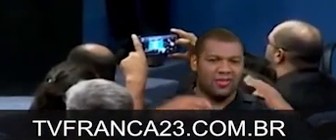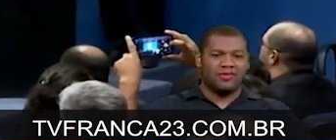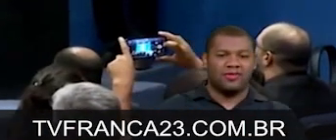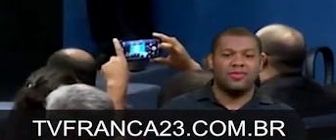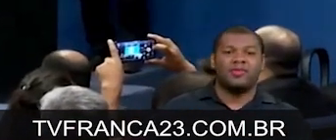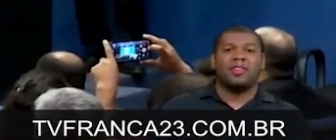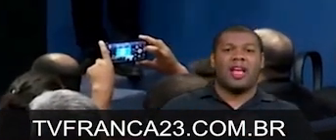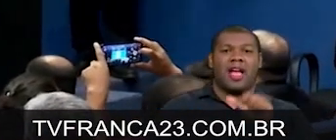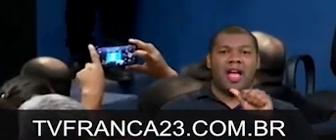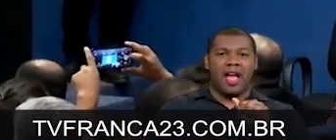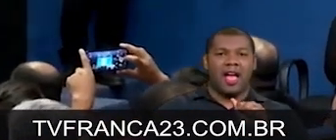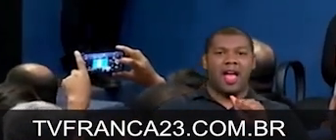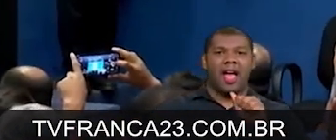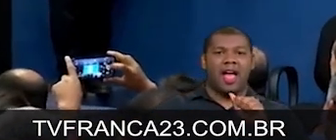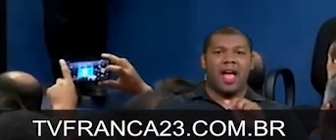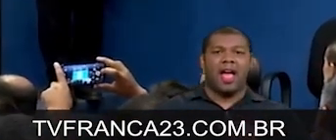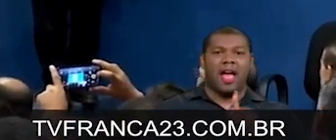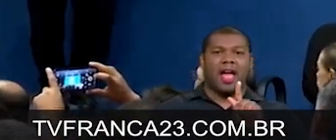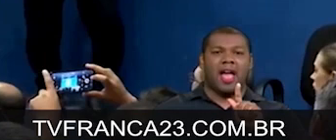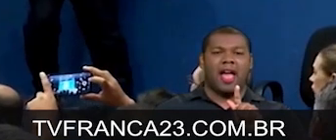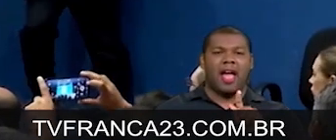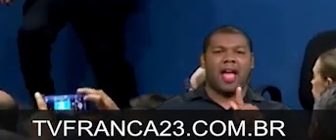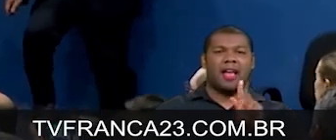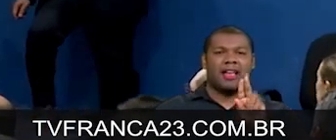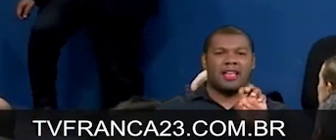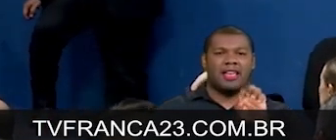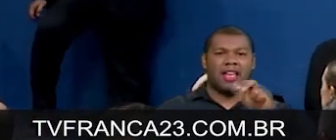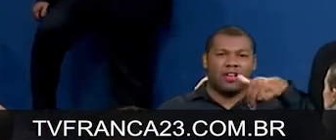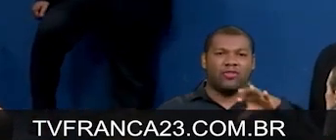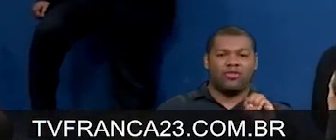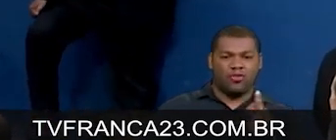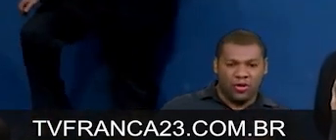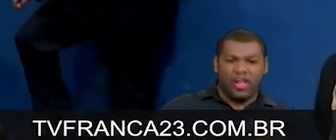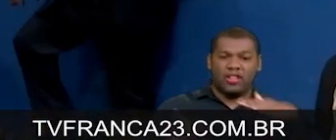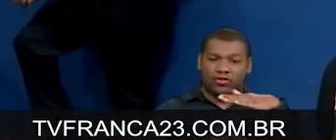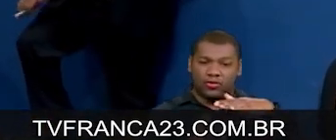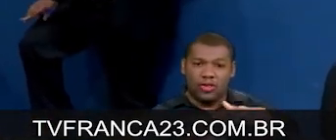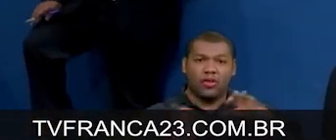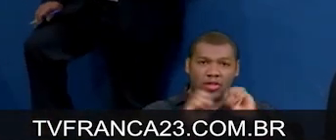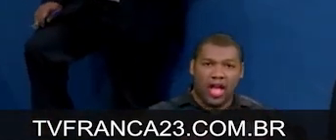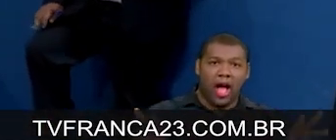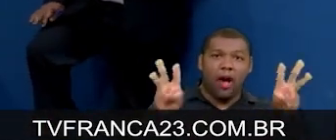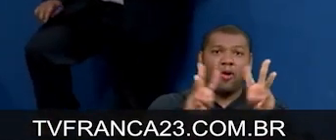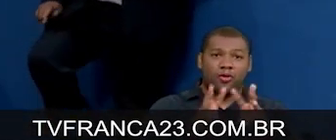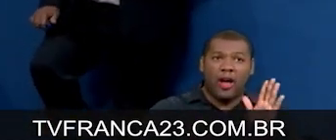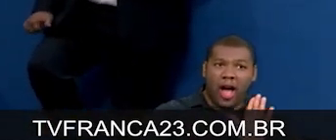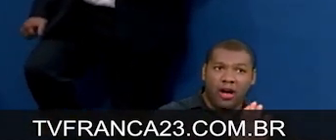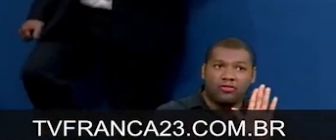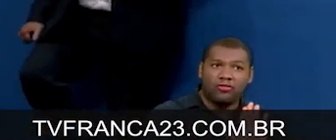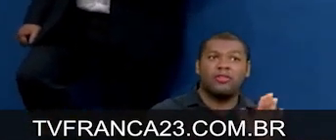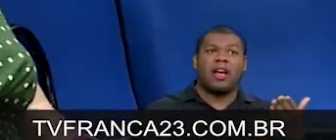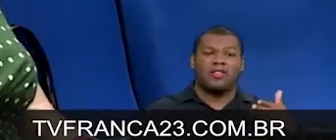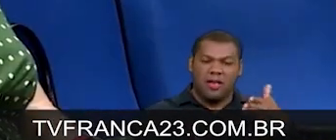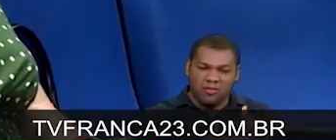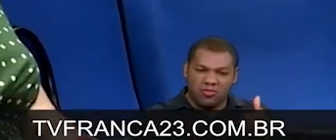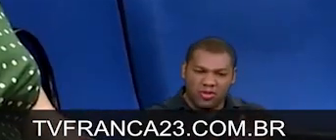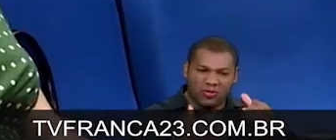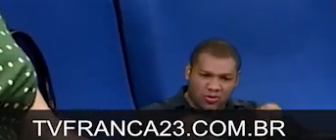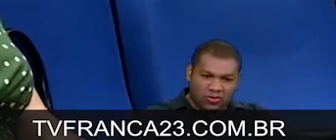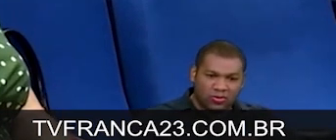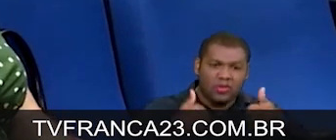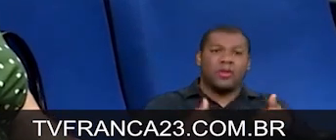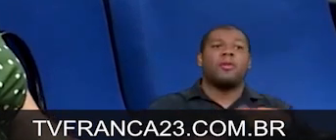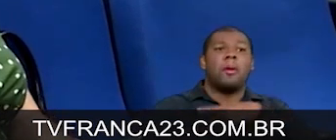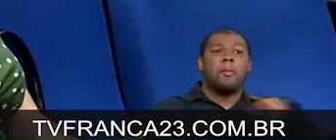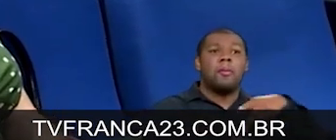Acnur, agência da ONU para refugiados, destaca o papel da operação em superar barreiras que em outros países